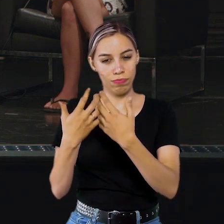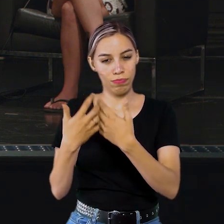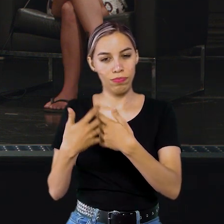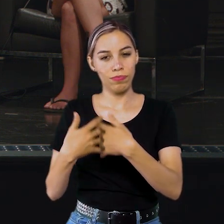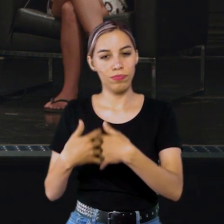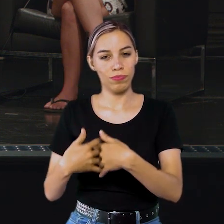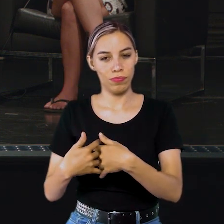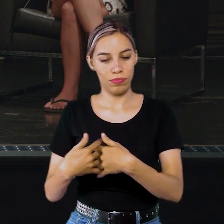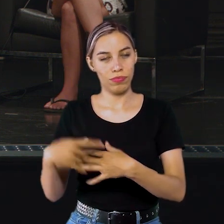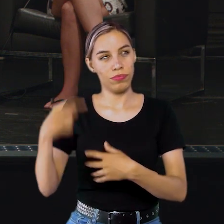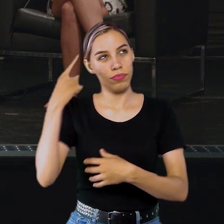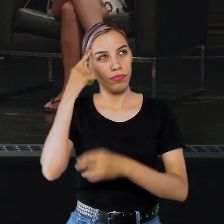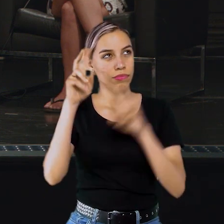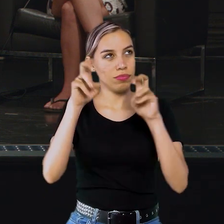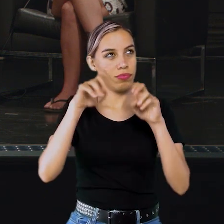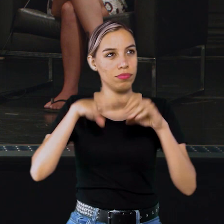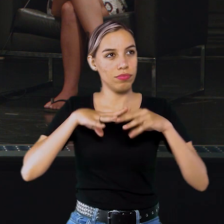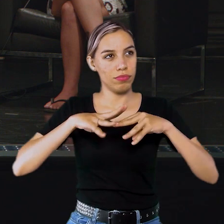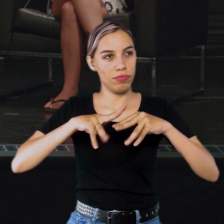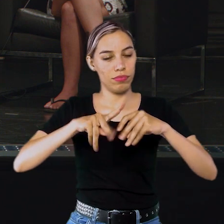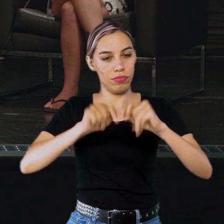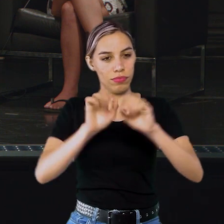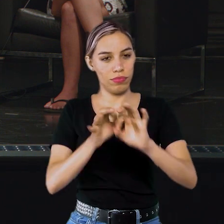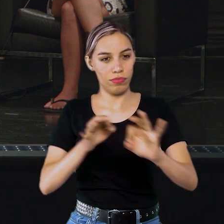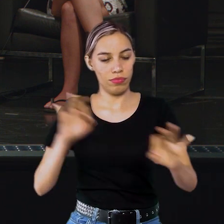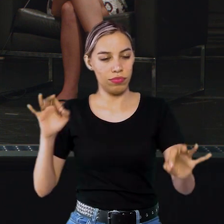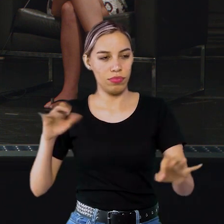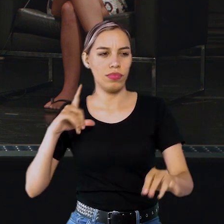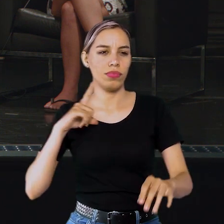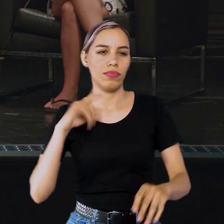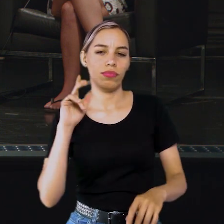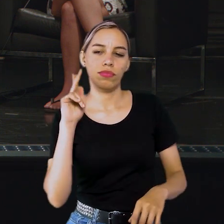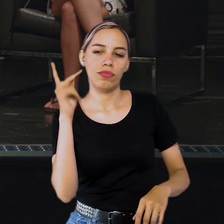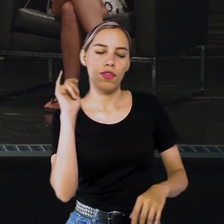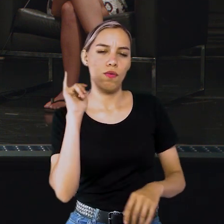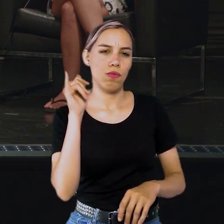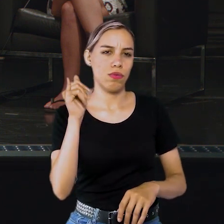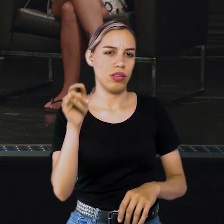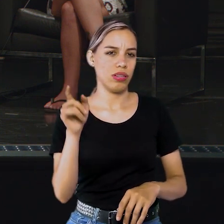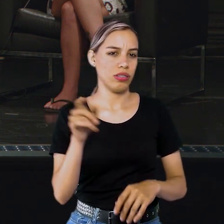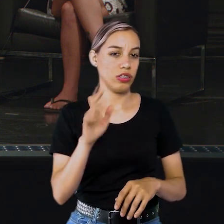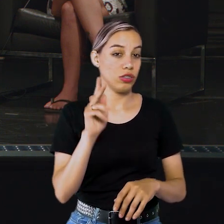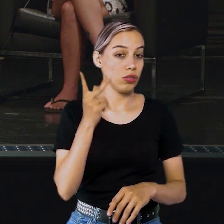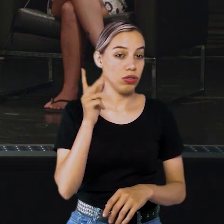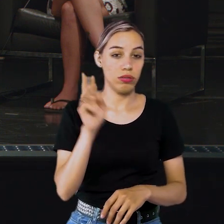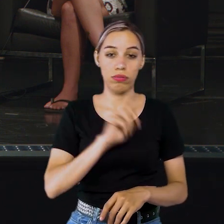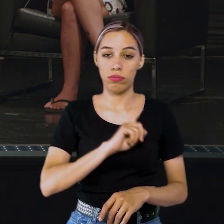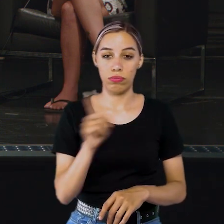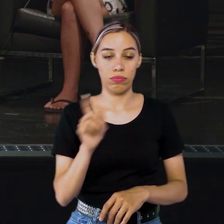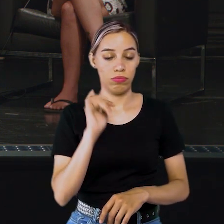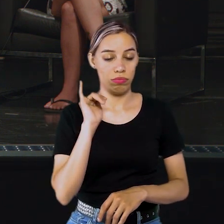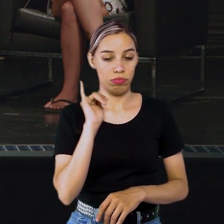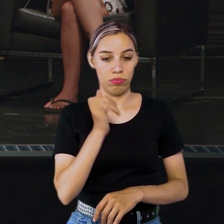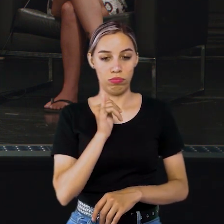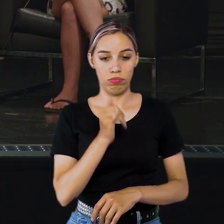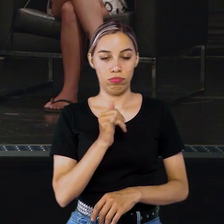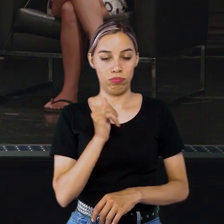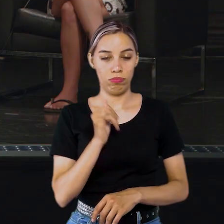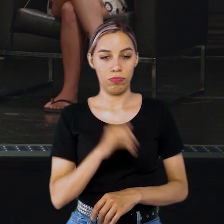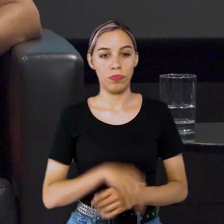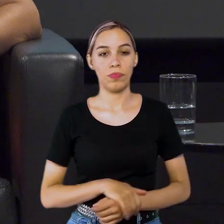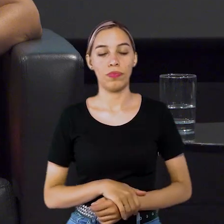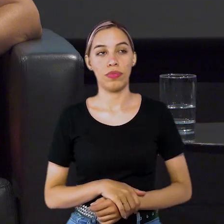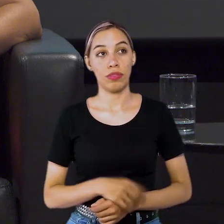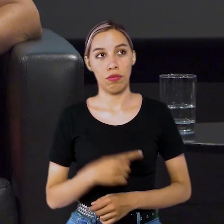território, das histórias contadas e das não contadas, né, e do quanto a gente